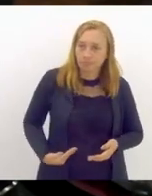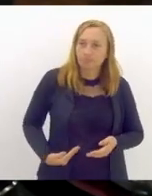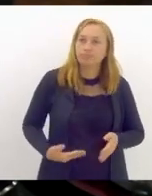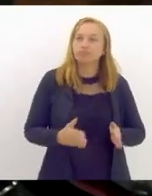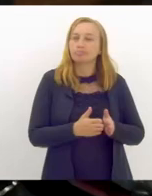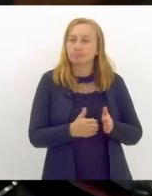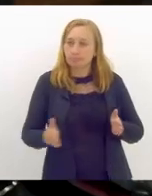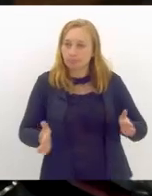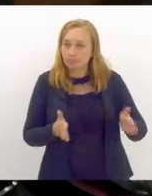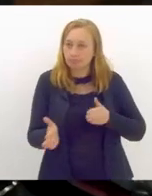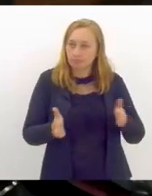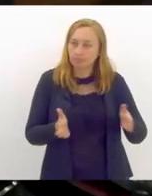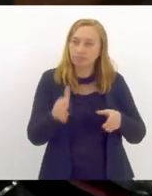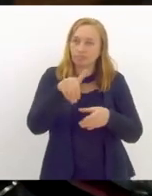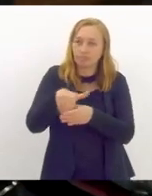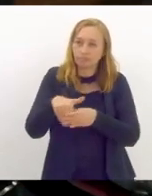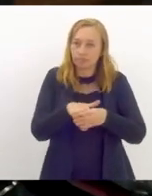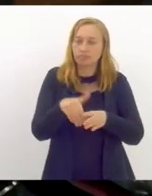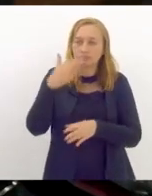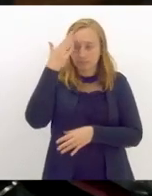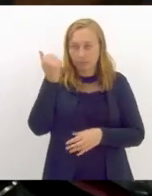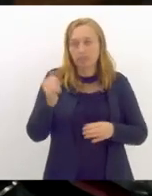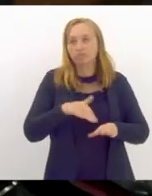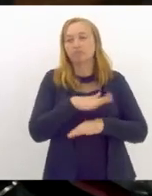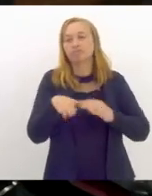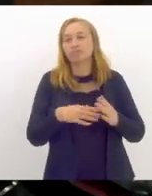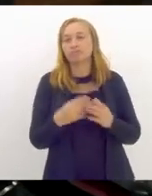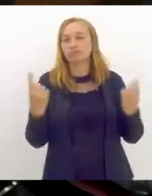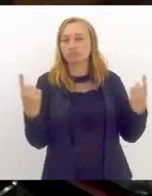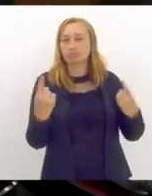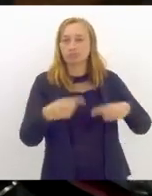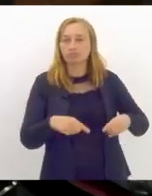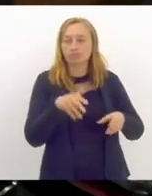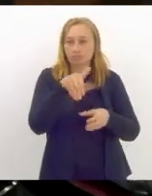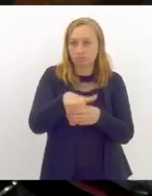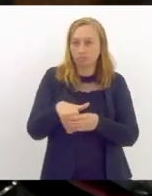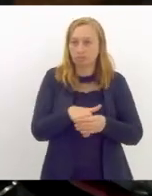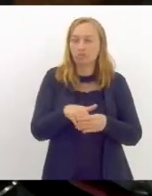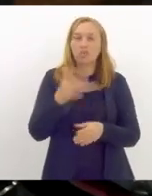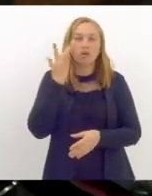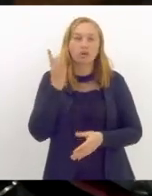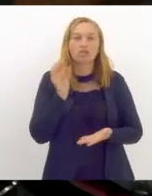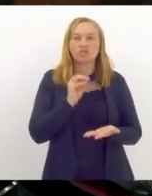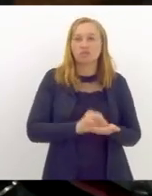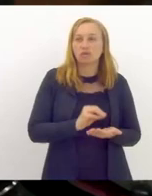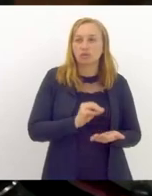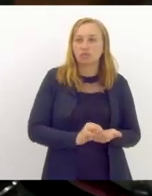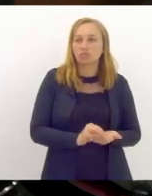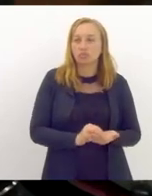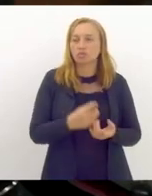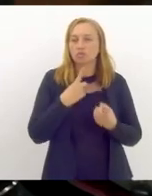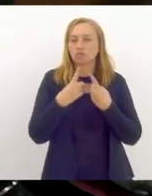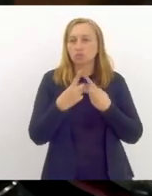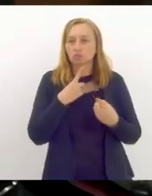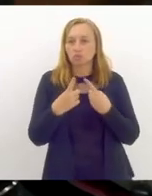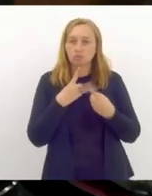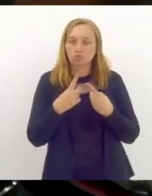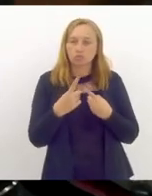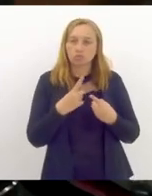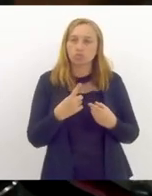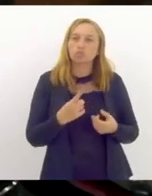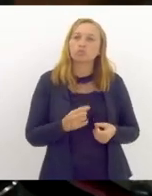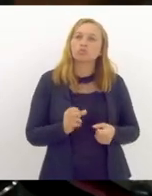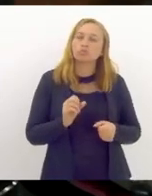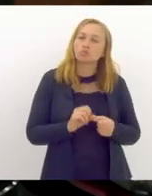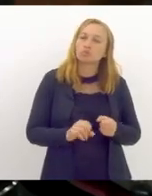num processo eleitoral enfim a gente sabe que quer todos nós disputamos eles são aqui mas acho que faltou a esse Halo nós